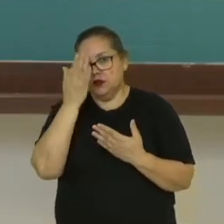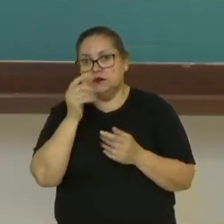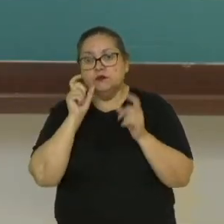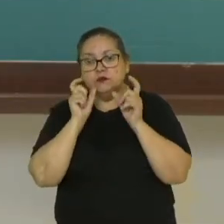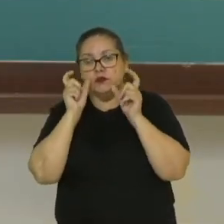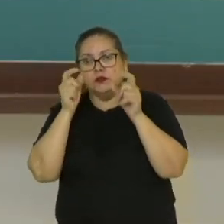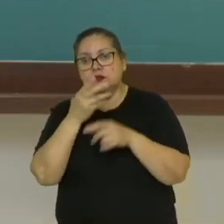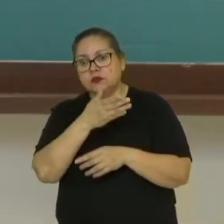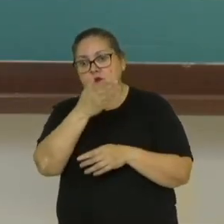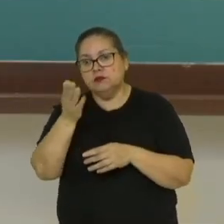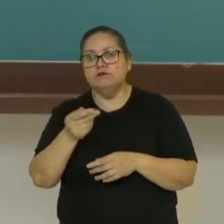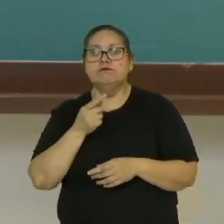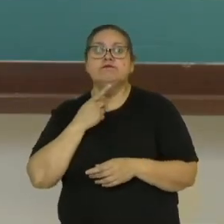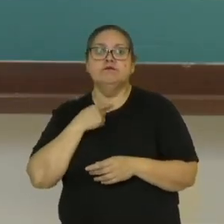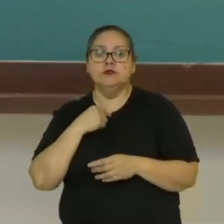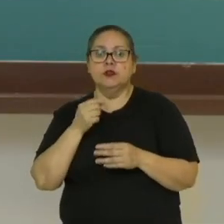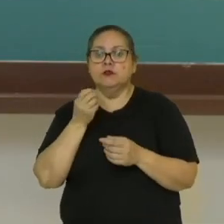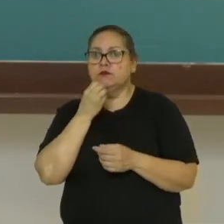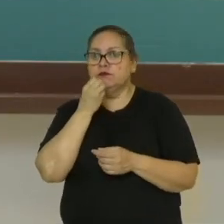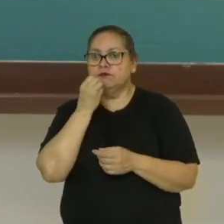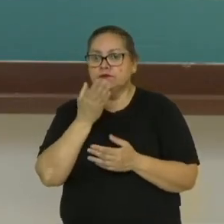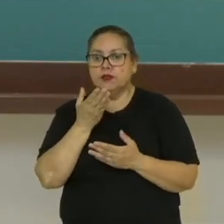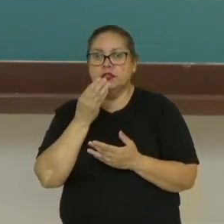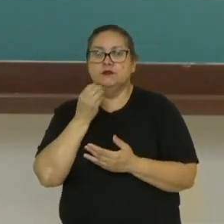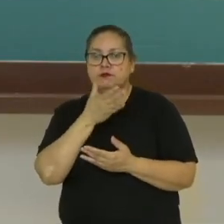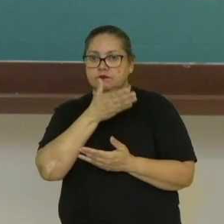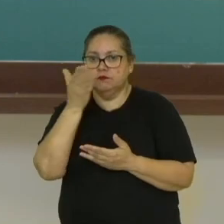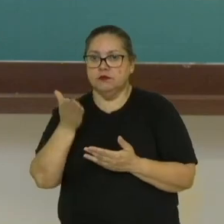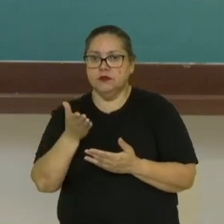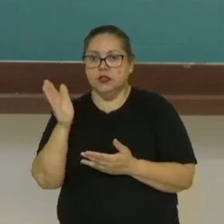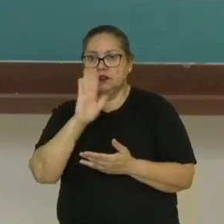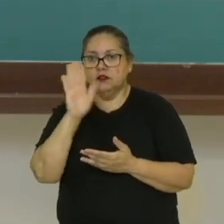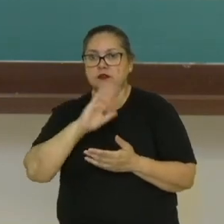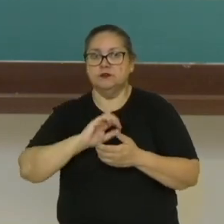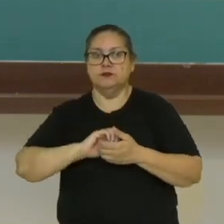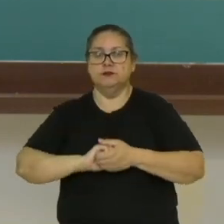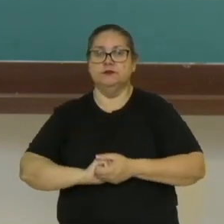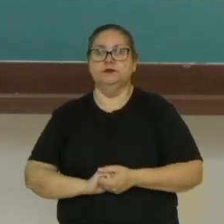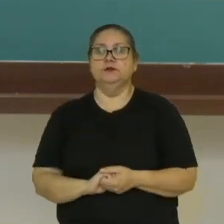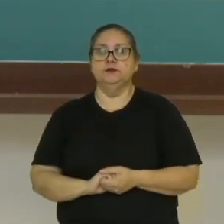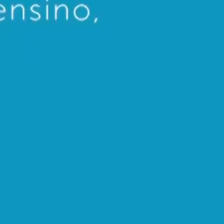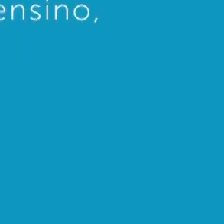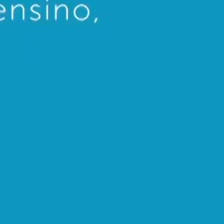muito a atenção dos senhores, aí desejo aí, fiquem todos muito bem e até a próxima.